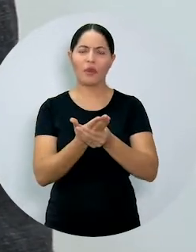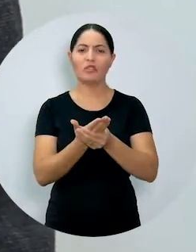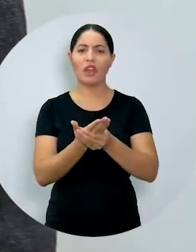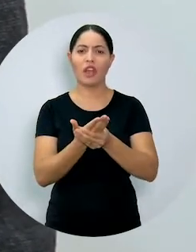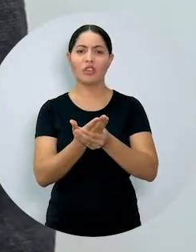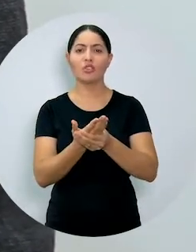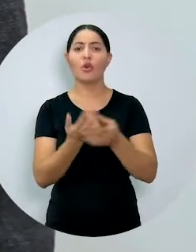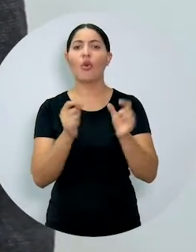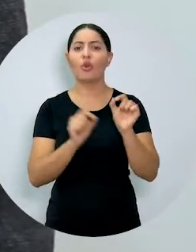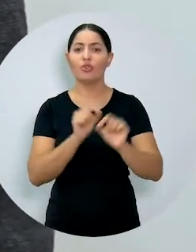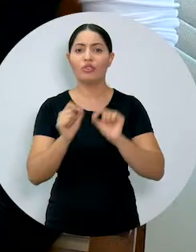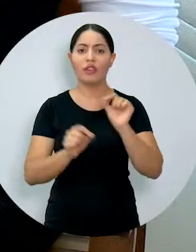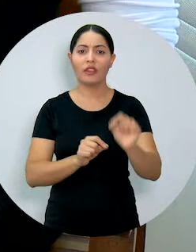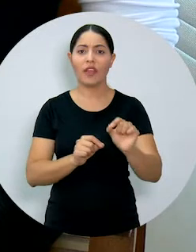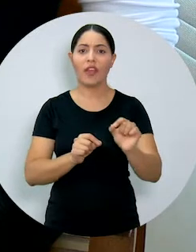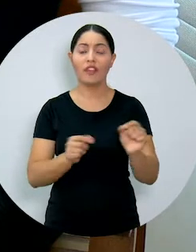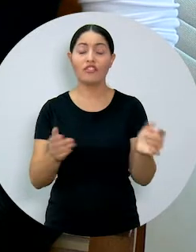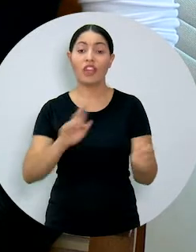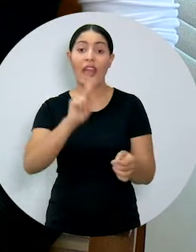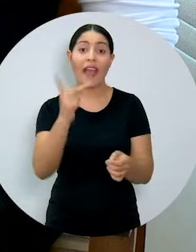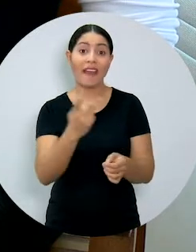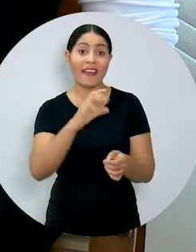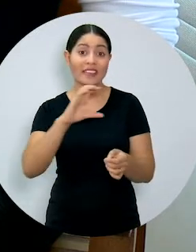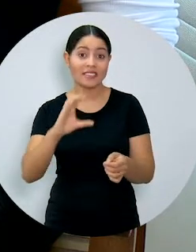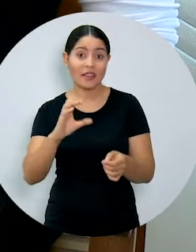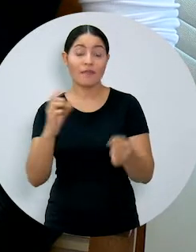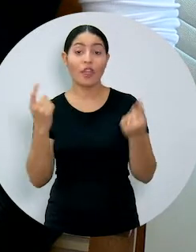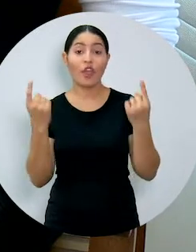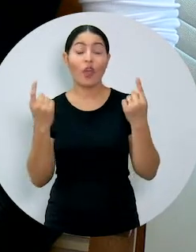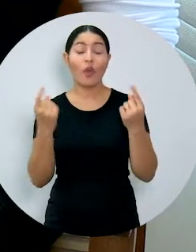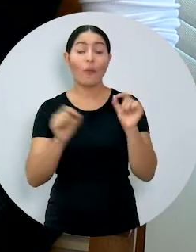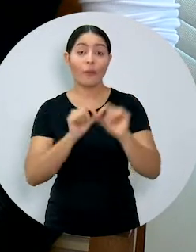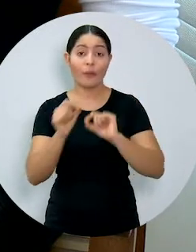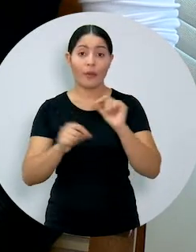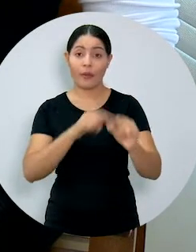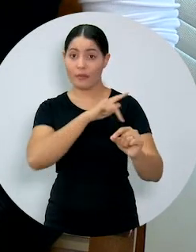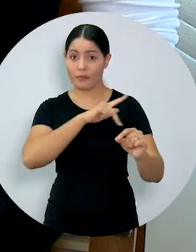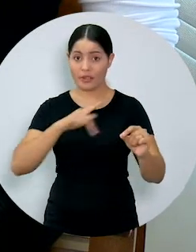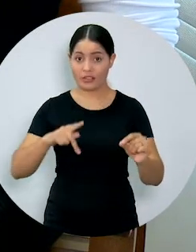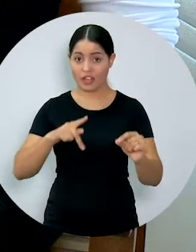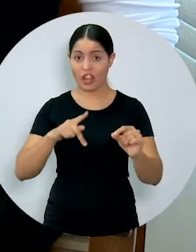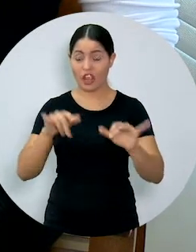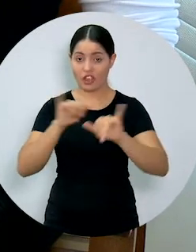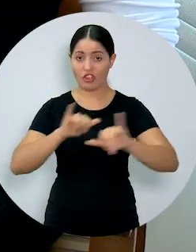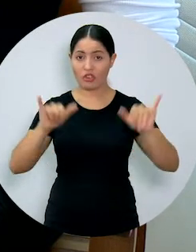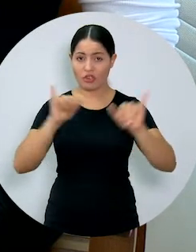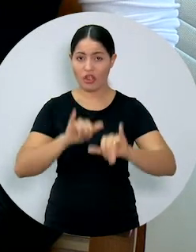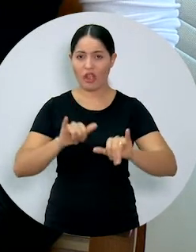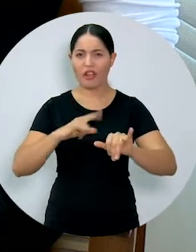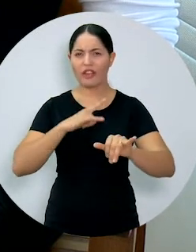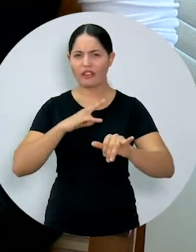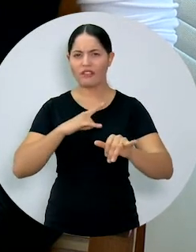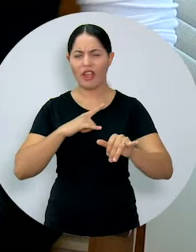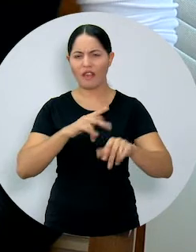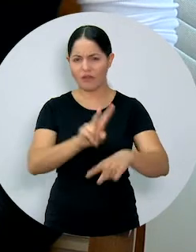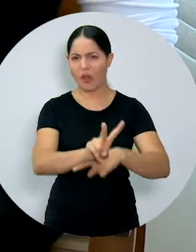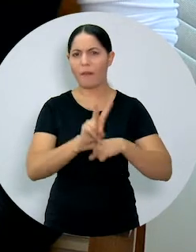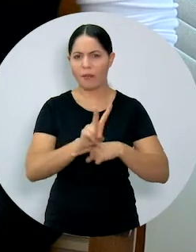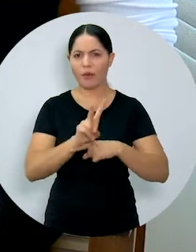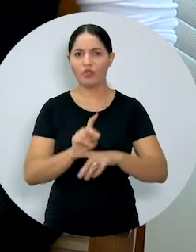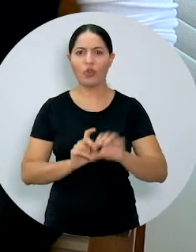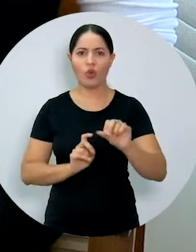Floriano Peixoto, segundo presidente da República, em favor de José do Patrocínio, de Olavo Bilac, que se opunham